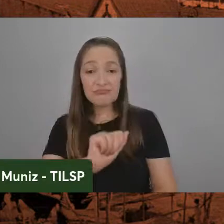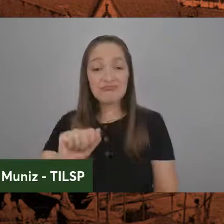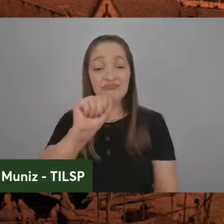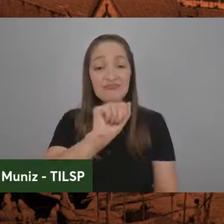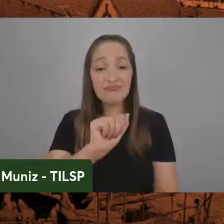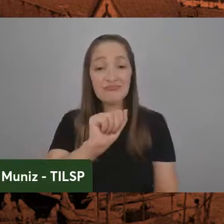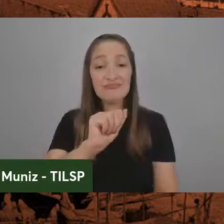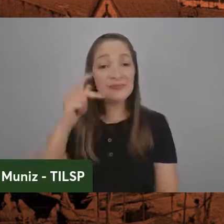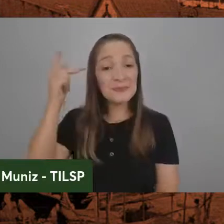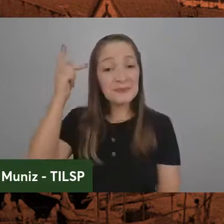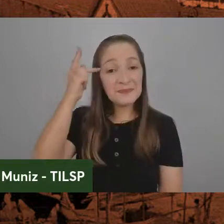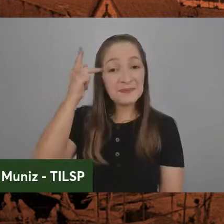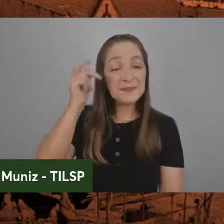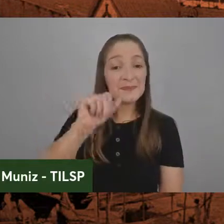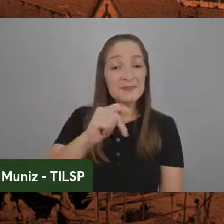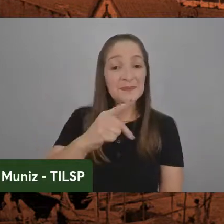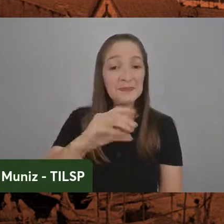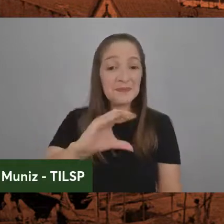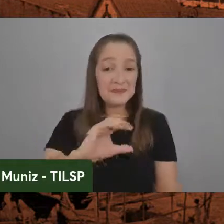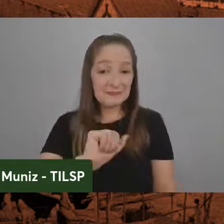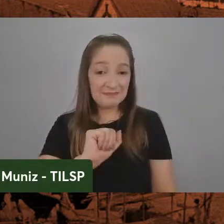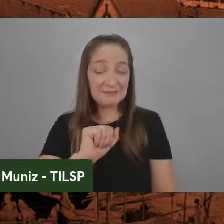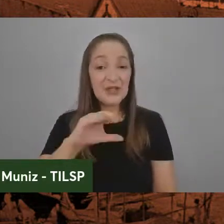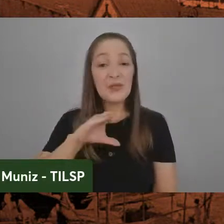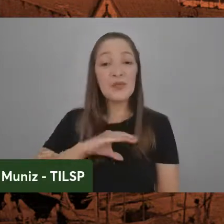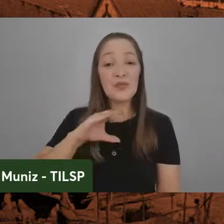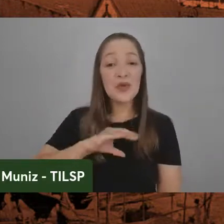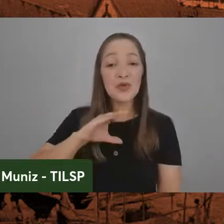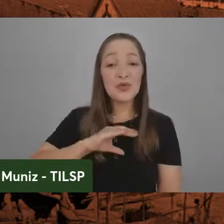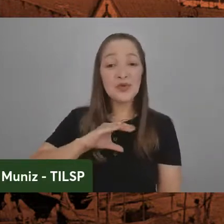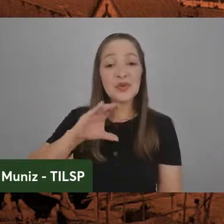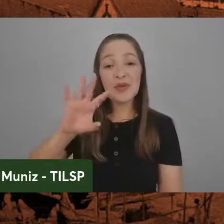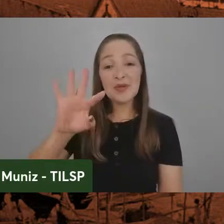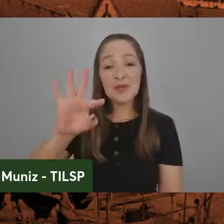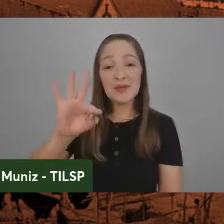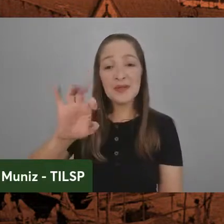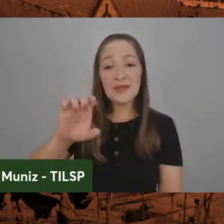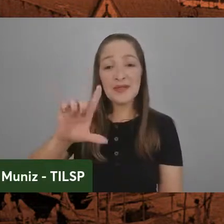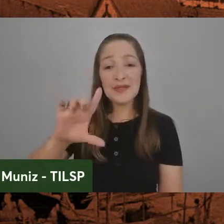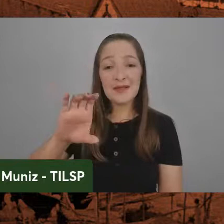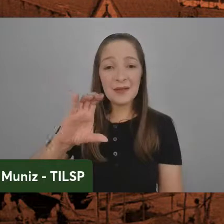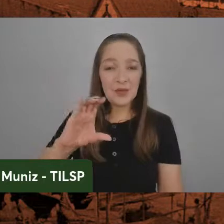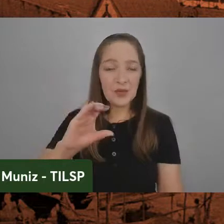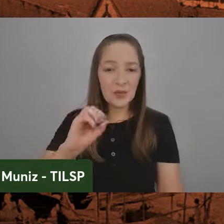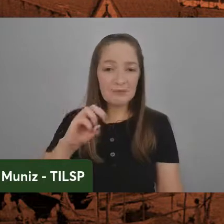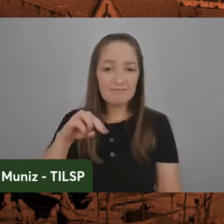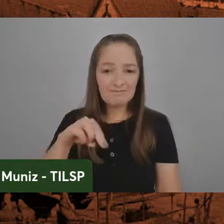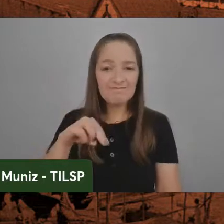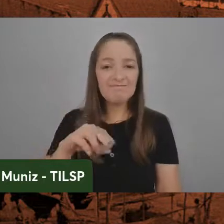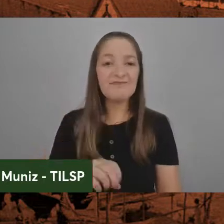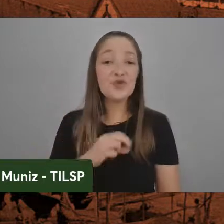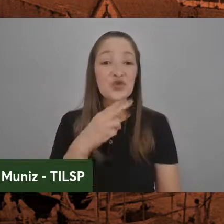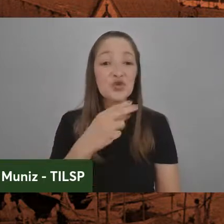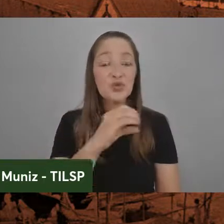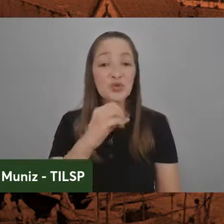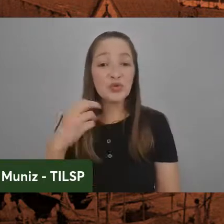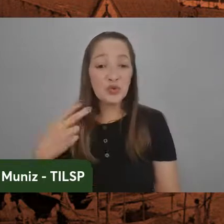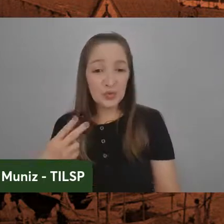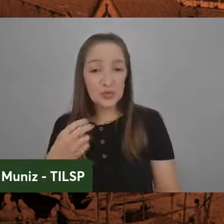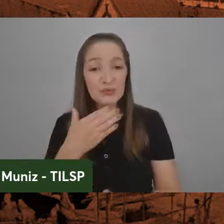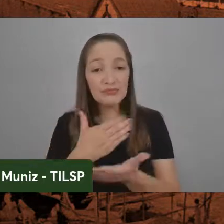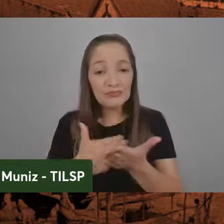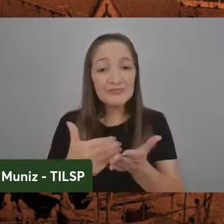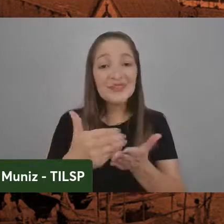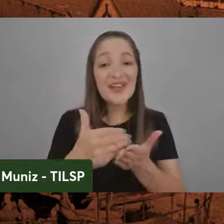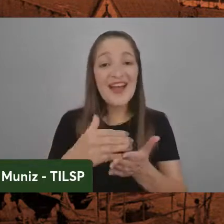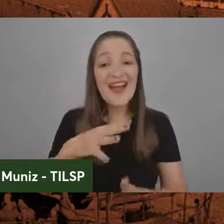Portugal Telecom. Em 2006, lançou A Cidade Ilhada, uma reunião de contos breves. Em 2008,